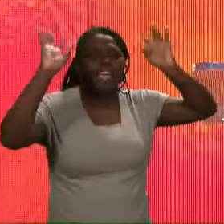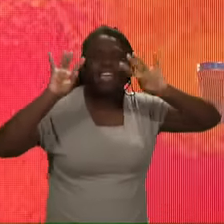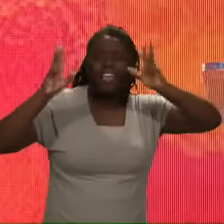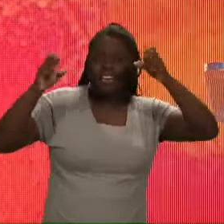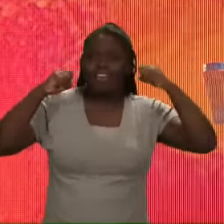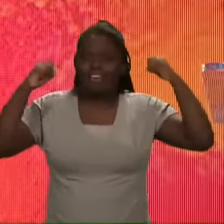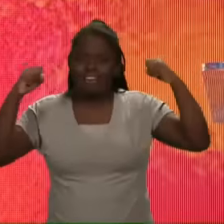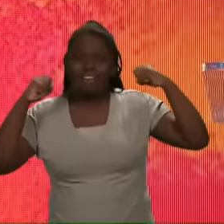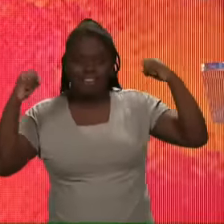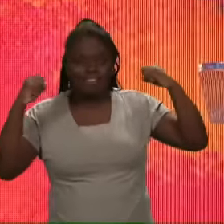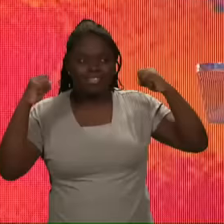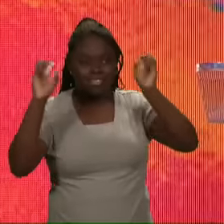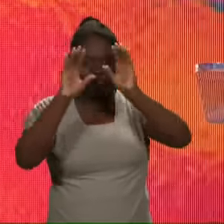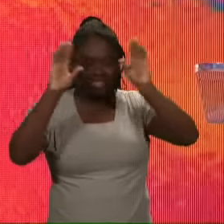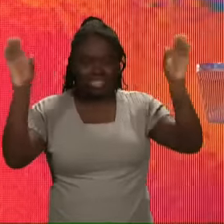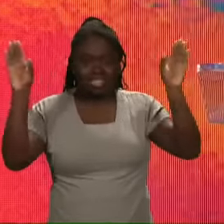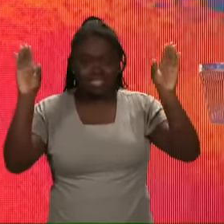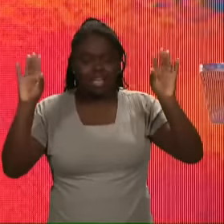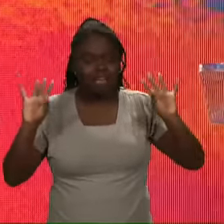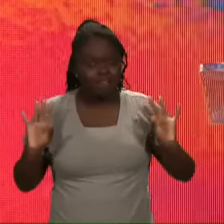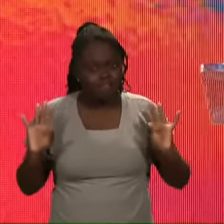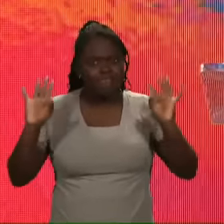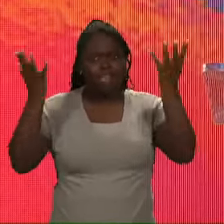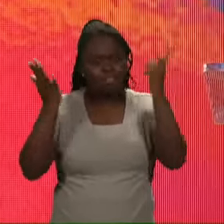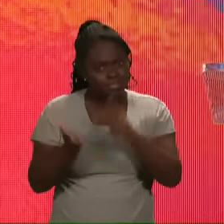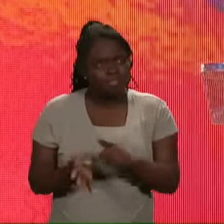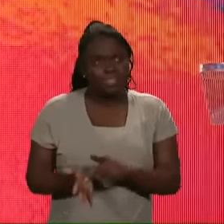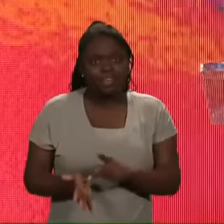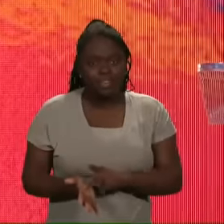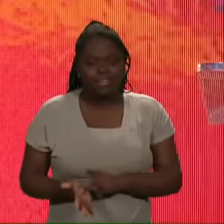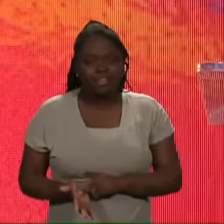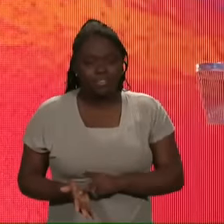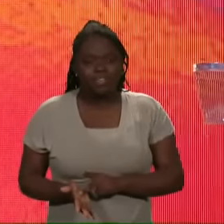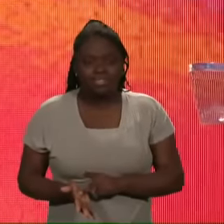céu. Faz festa mesmo.